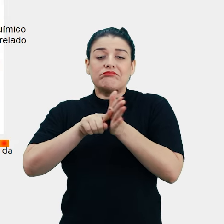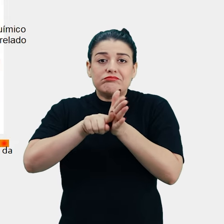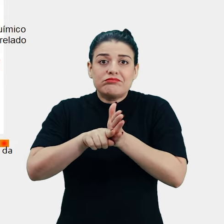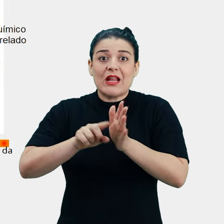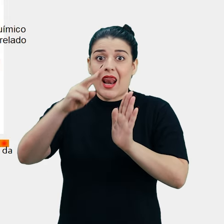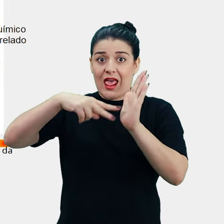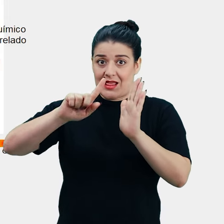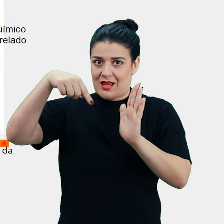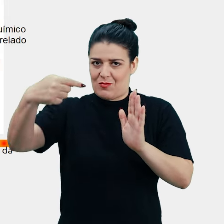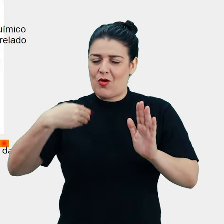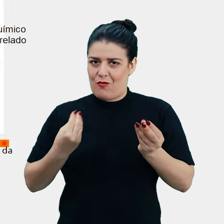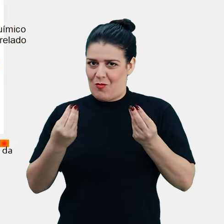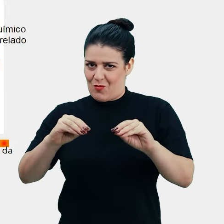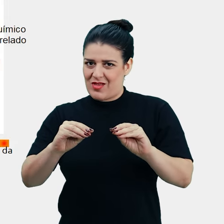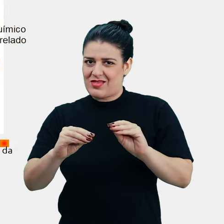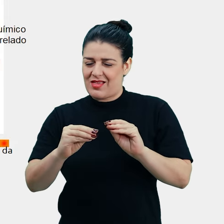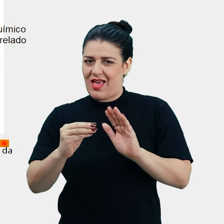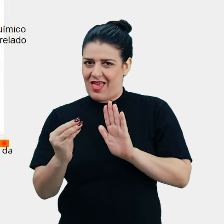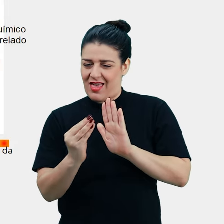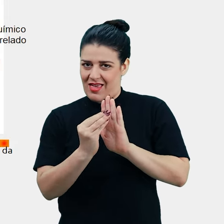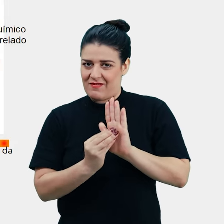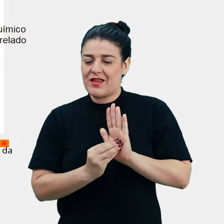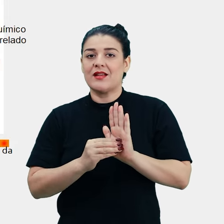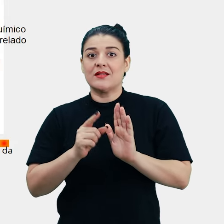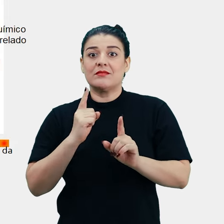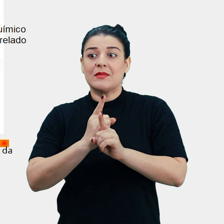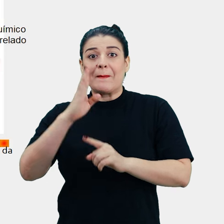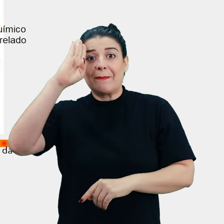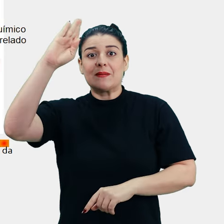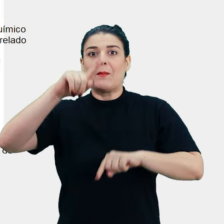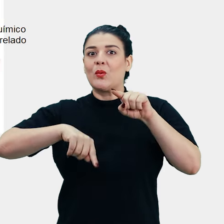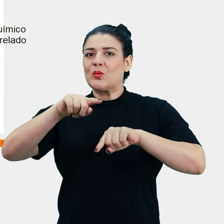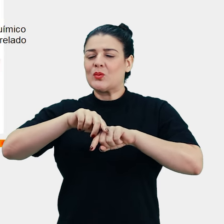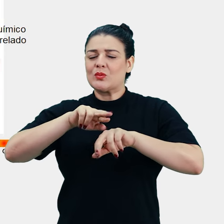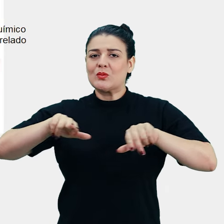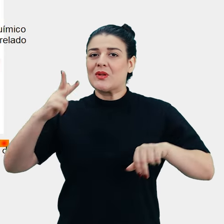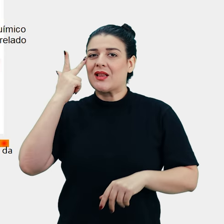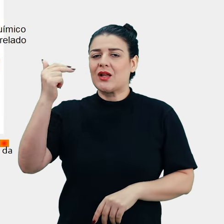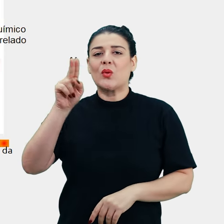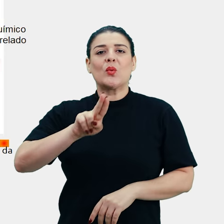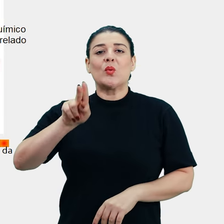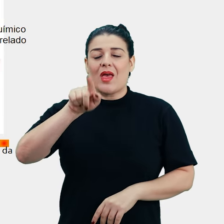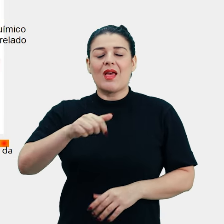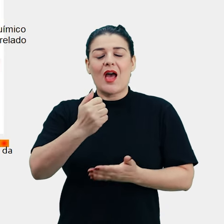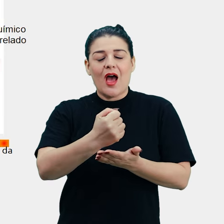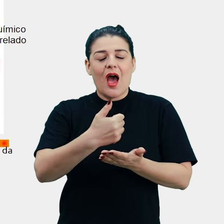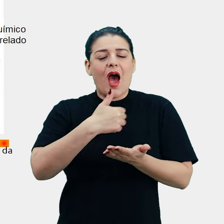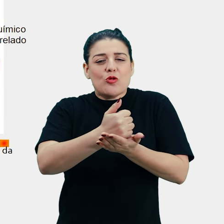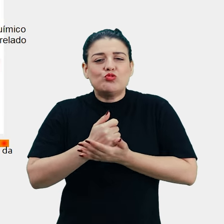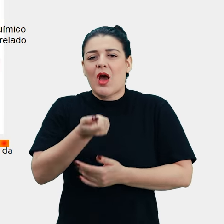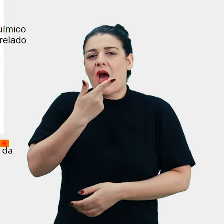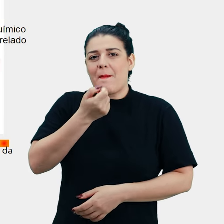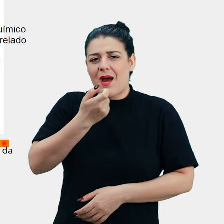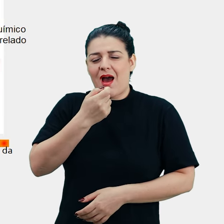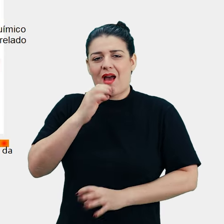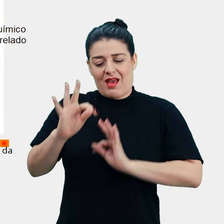leitura, tá? E dos principais produtos naturais que são utilizados como medicamentos. Então,